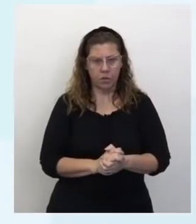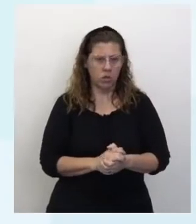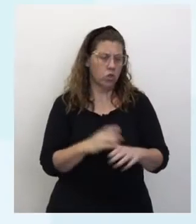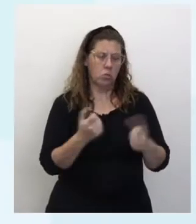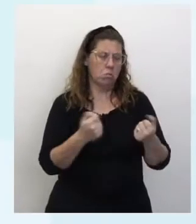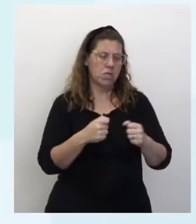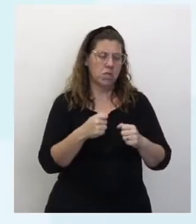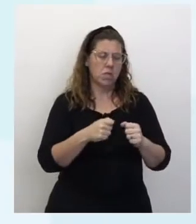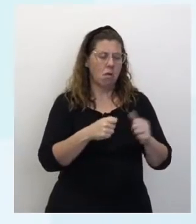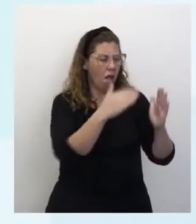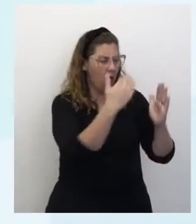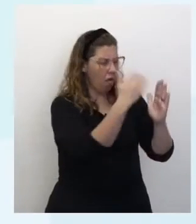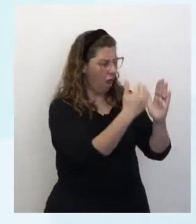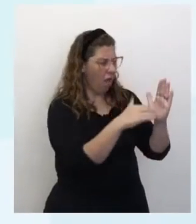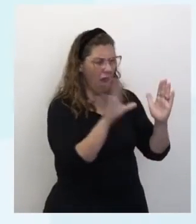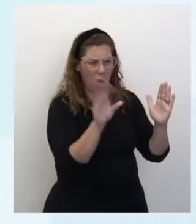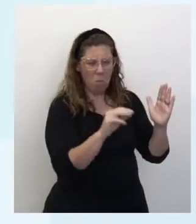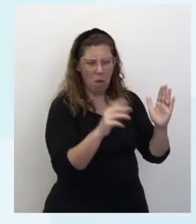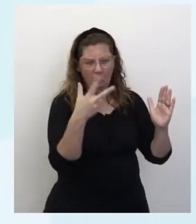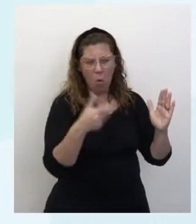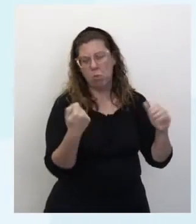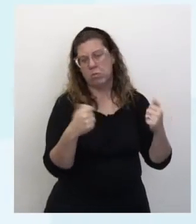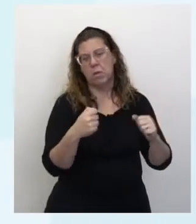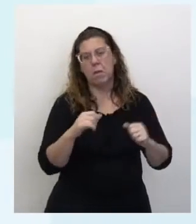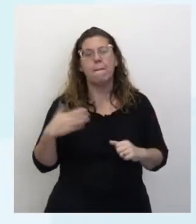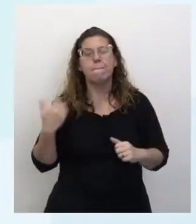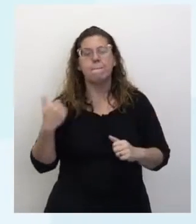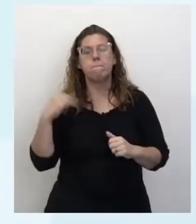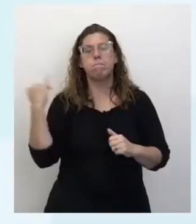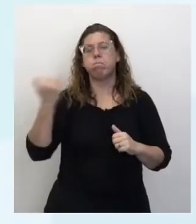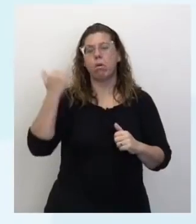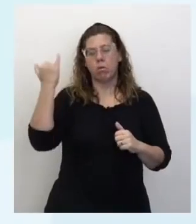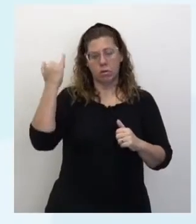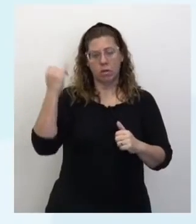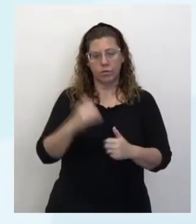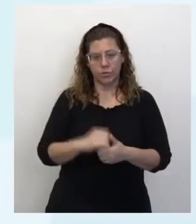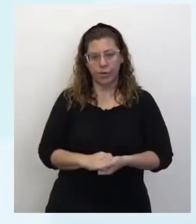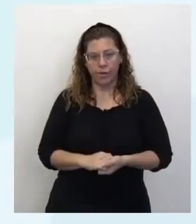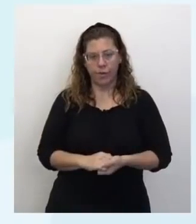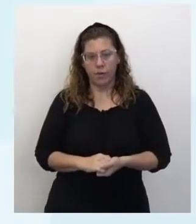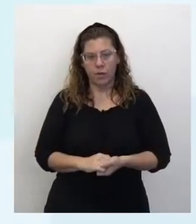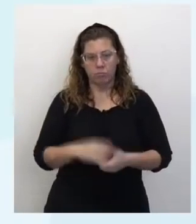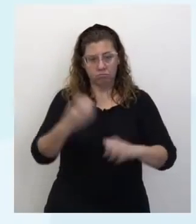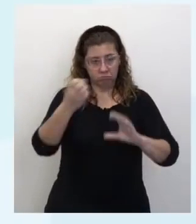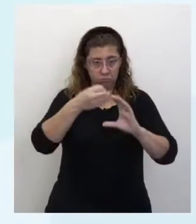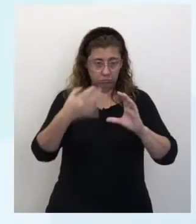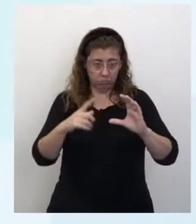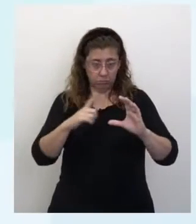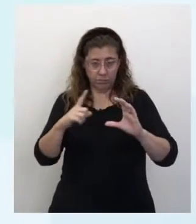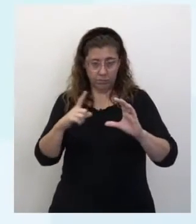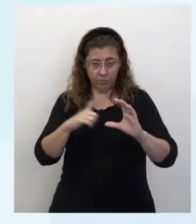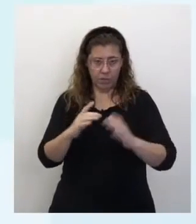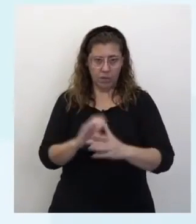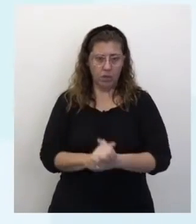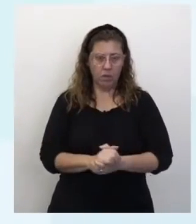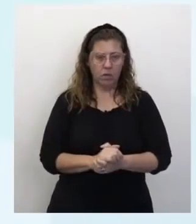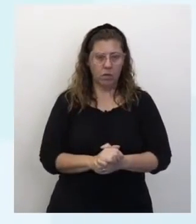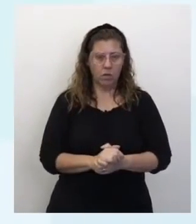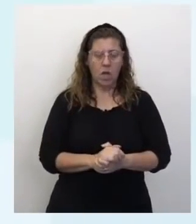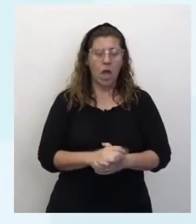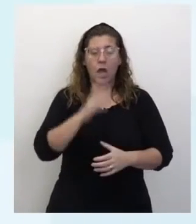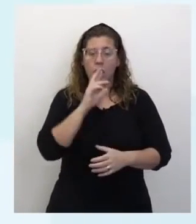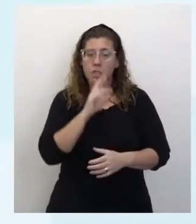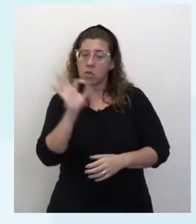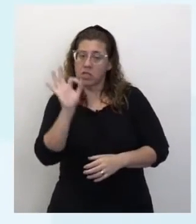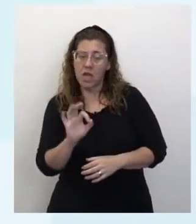ordem, tá? Mas você pode escrever aqui qual que você acha o mais importante aqui dessas características. Não tem resposta